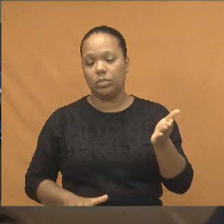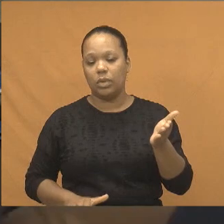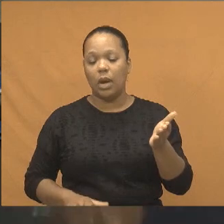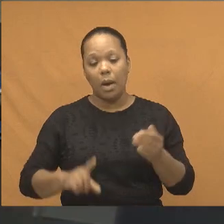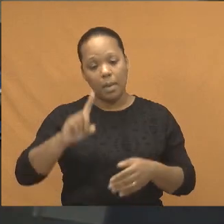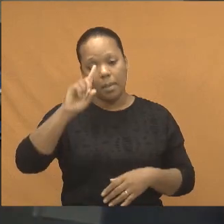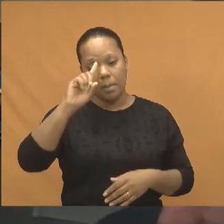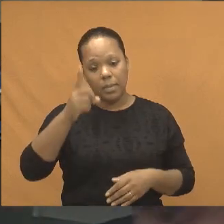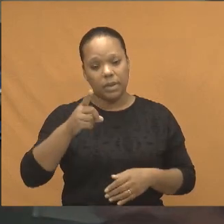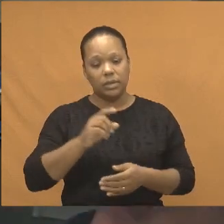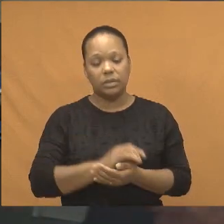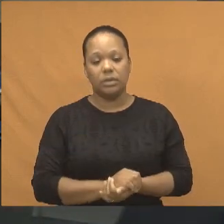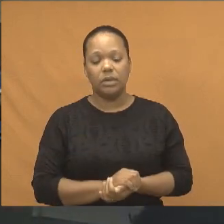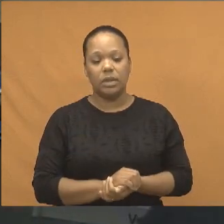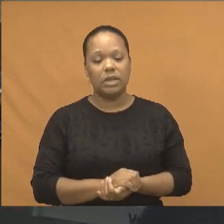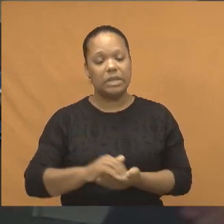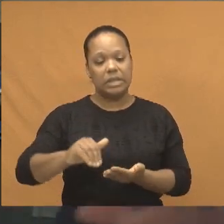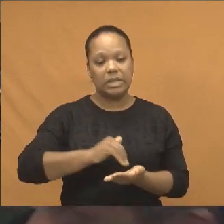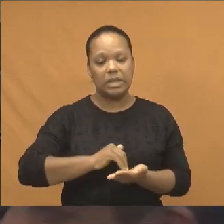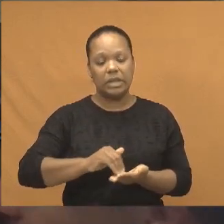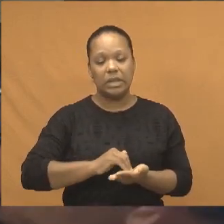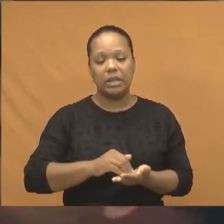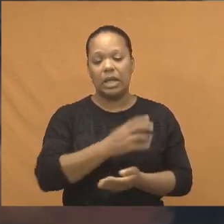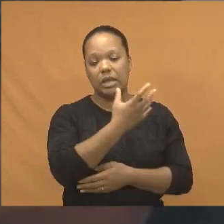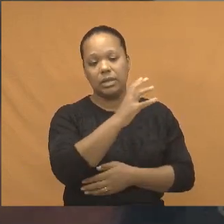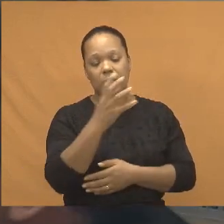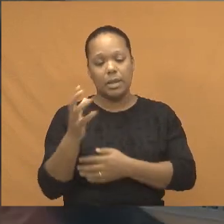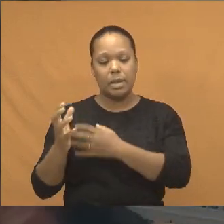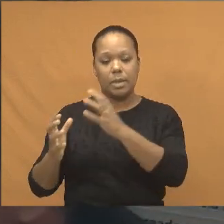mandei para o secretário de Meio Ambiente.